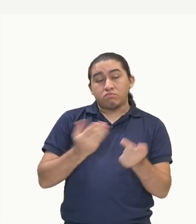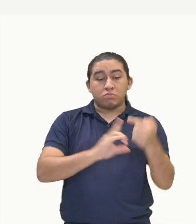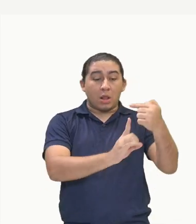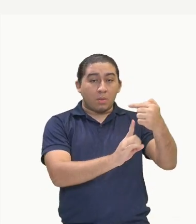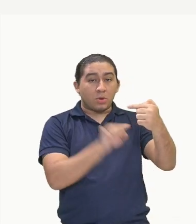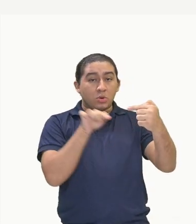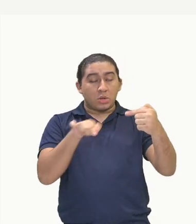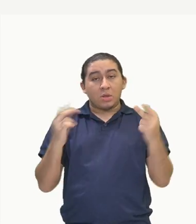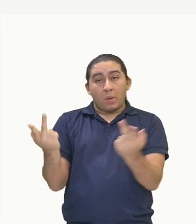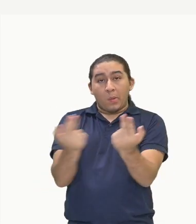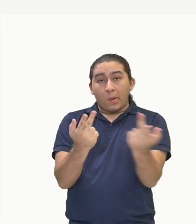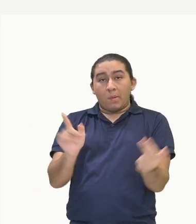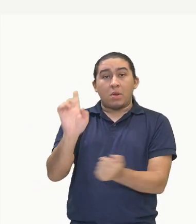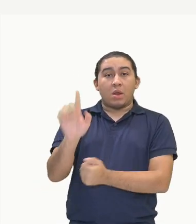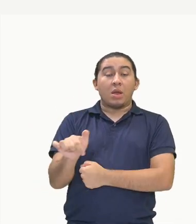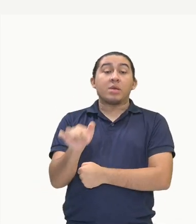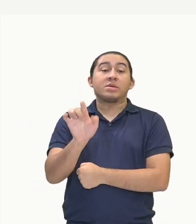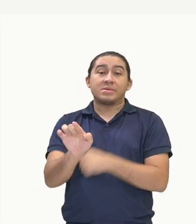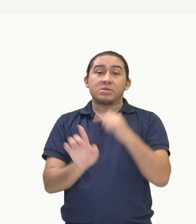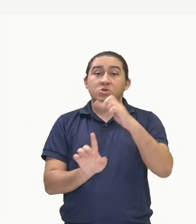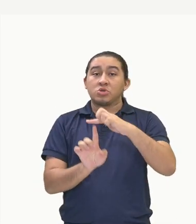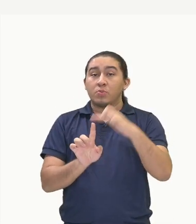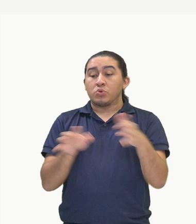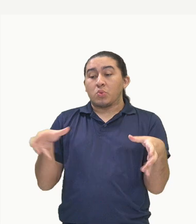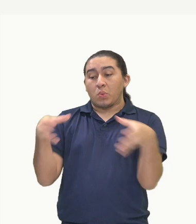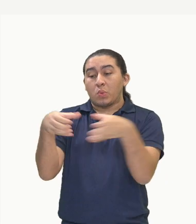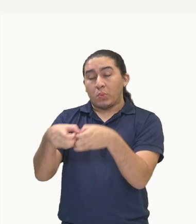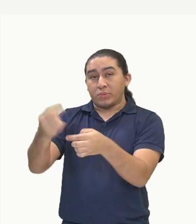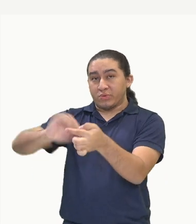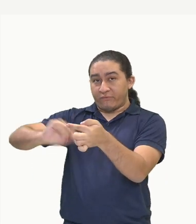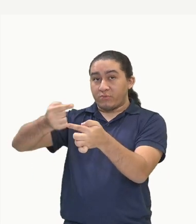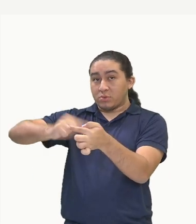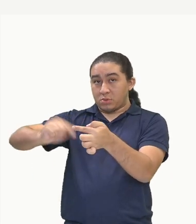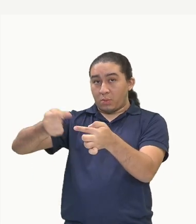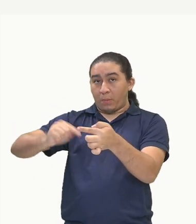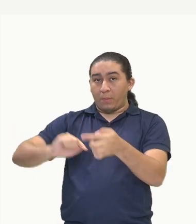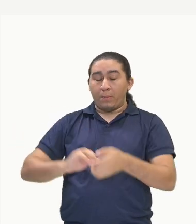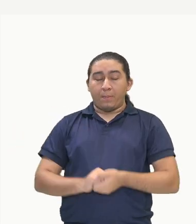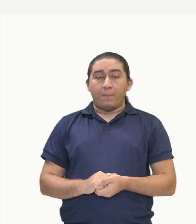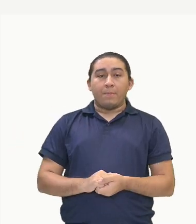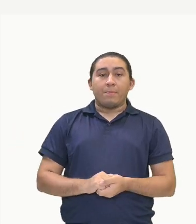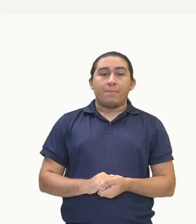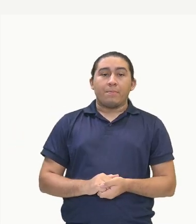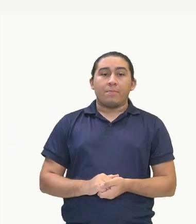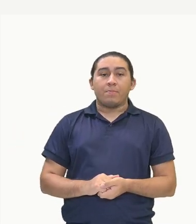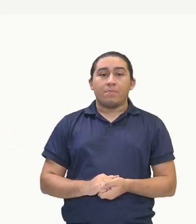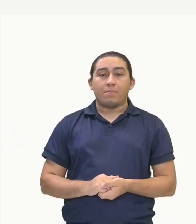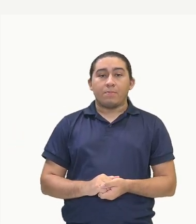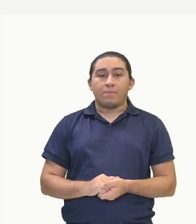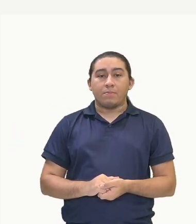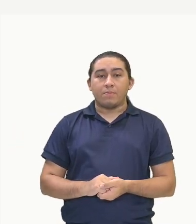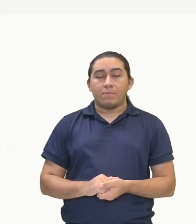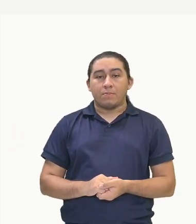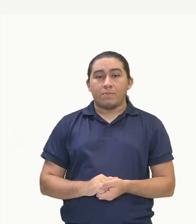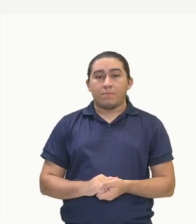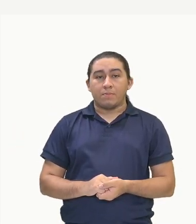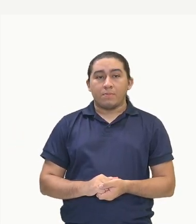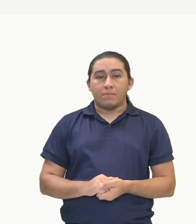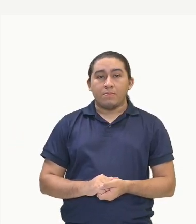estou falando de fração decimal, tá certo? E agora, eu posso fazer